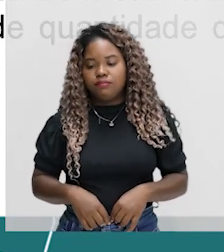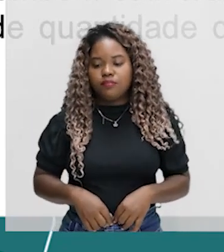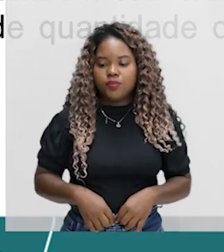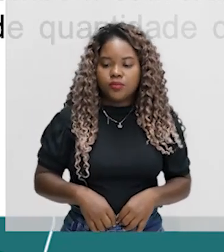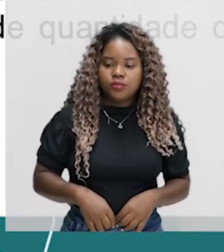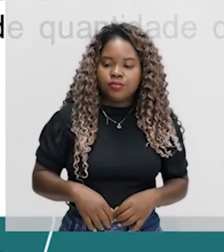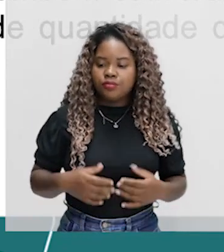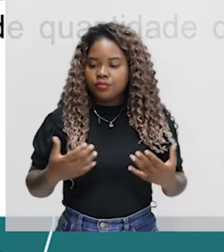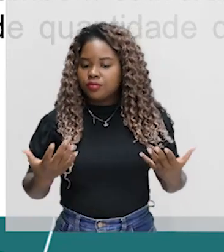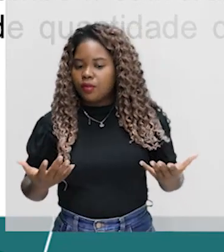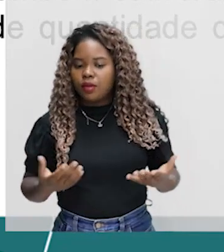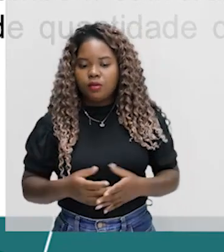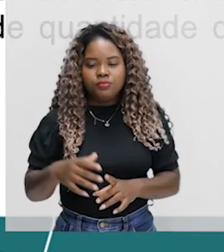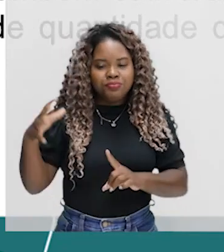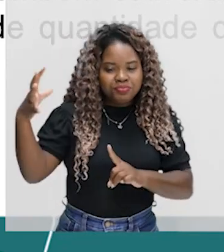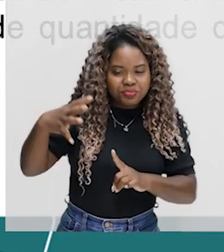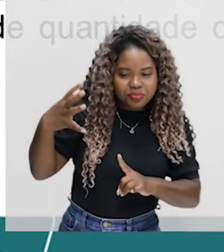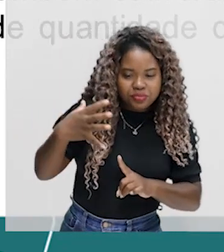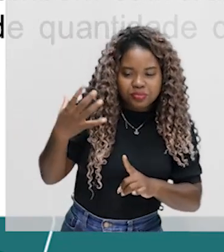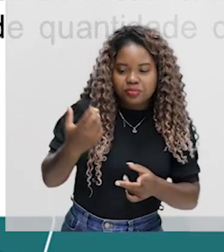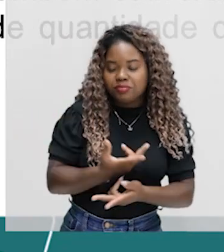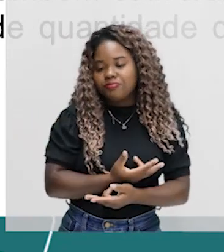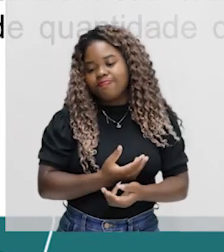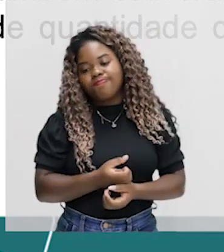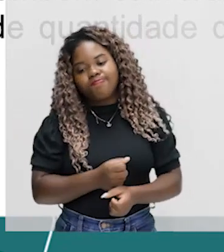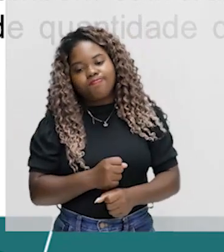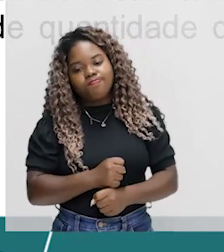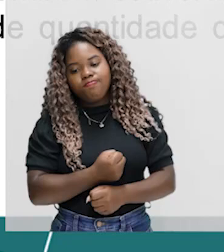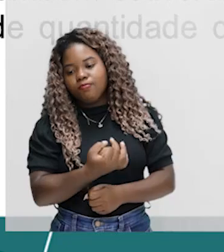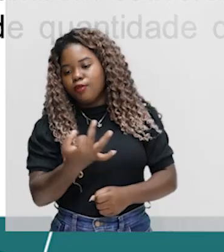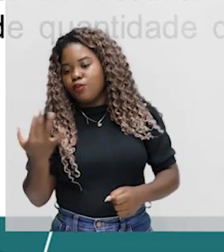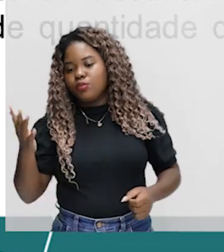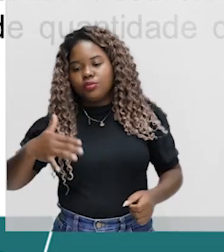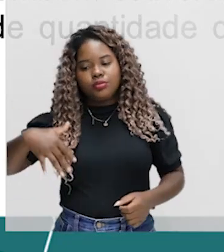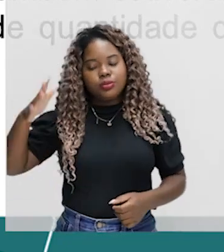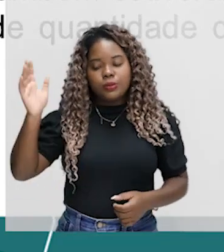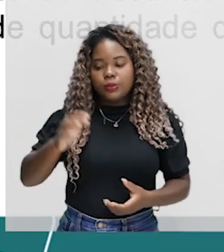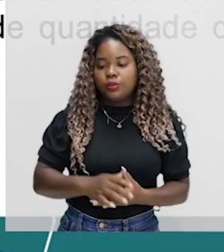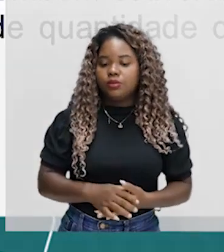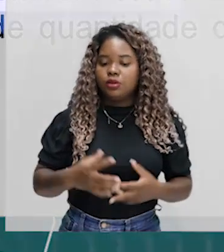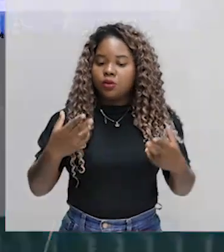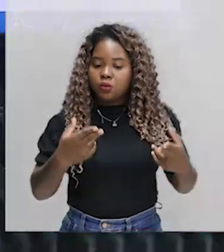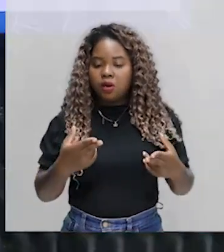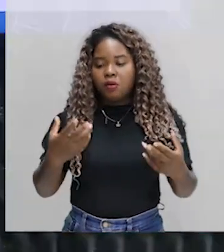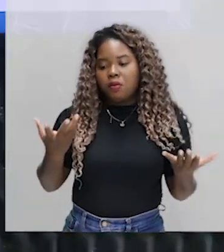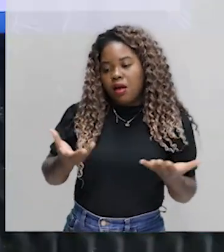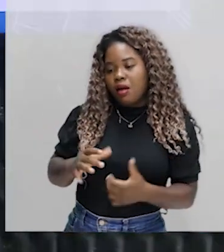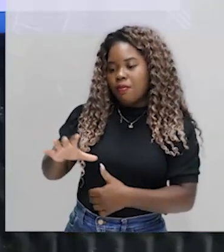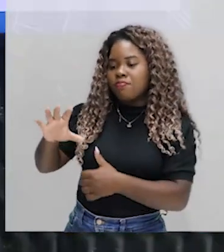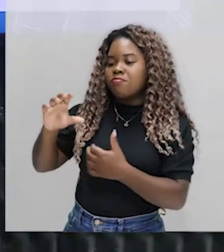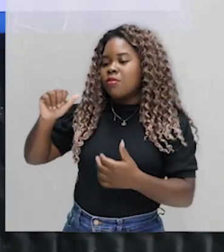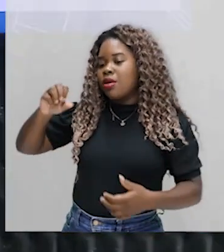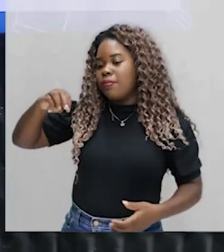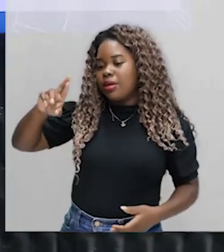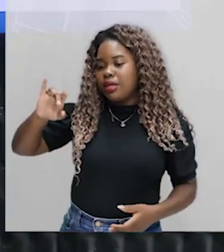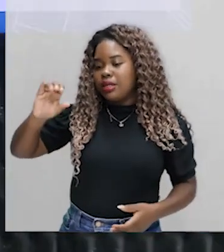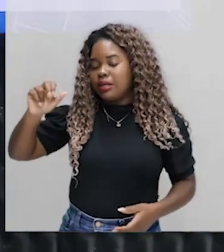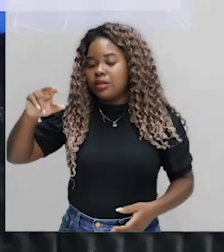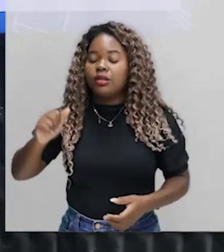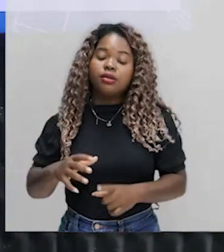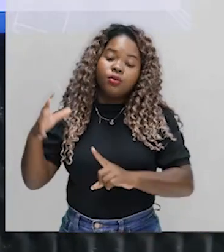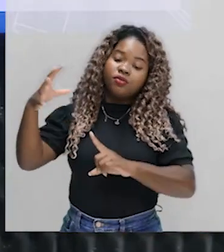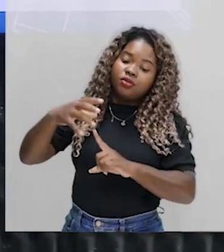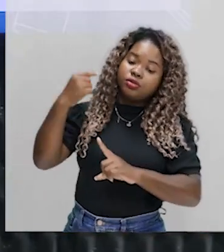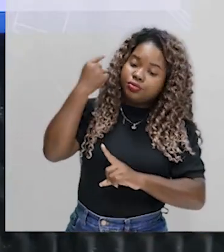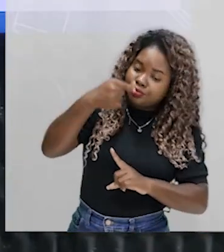não deixaram a influência em grande quantidade de colônias como nas americanas. Ou seja, a influência dos espanhóis não